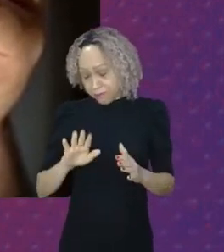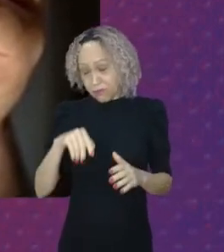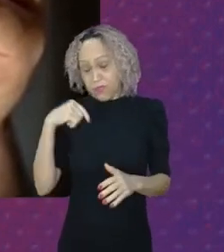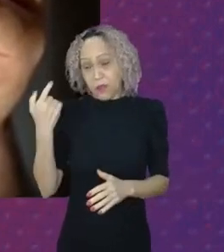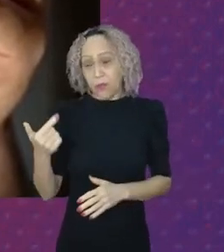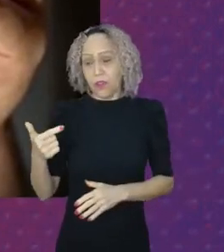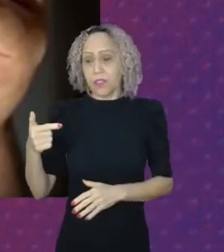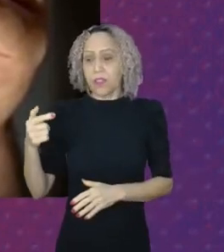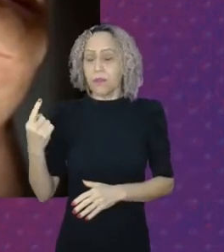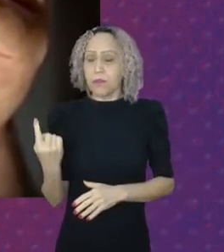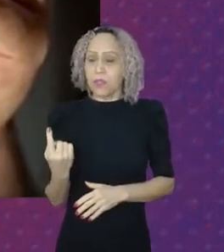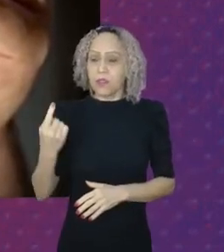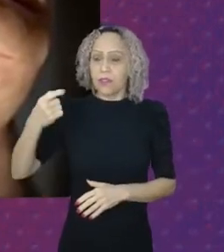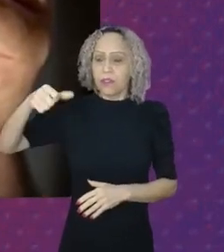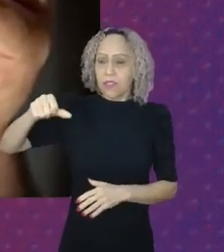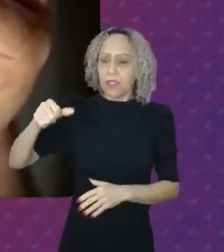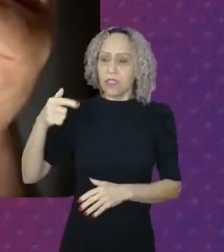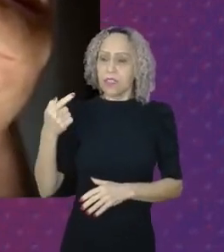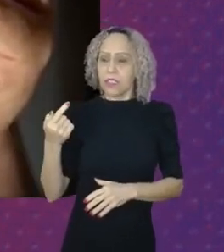1972, a Lei